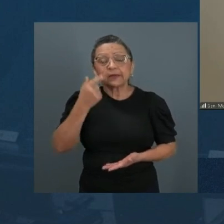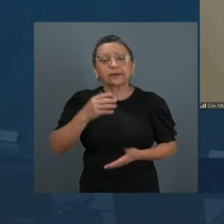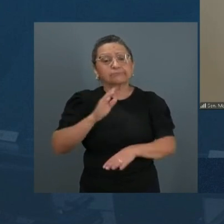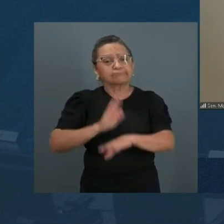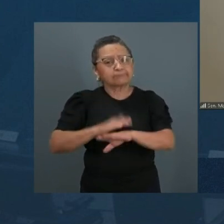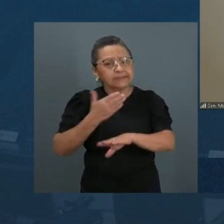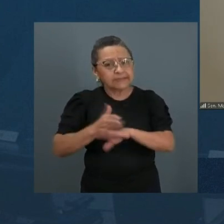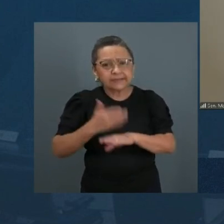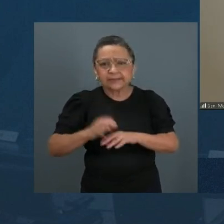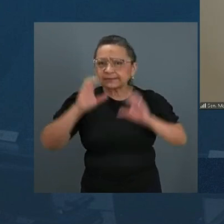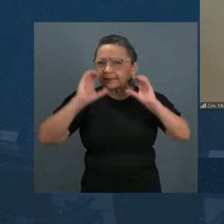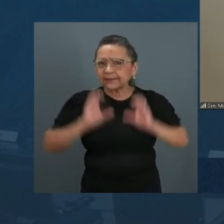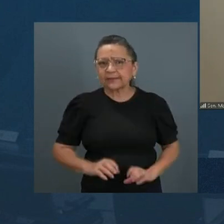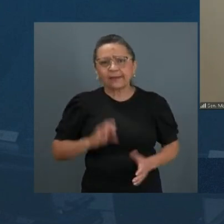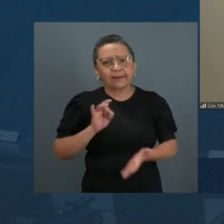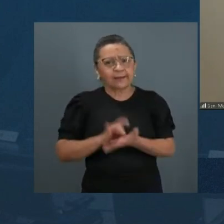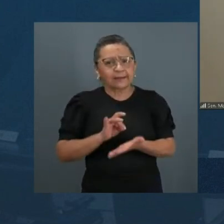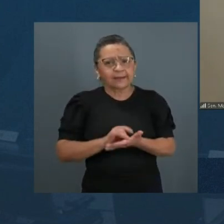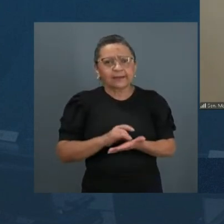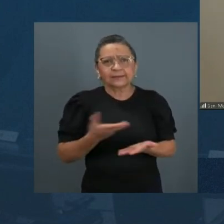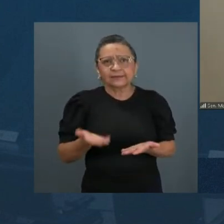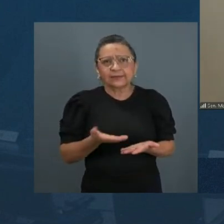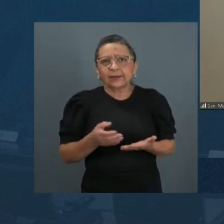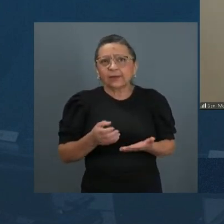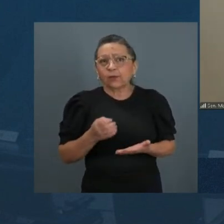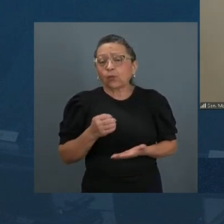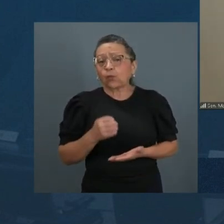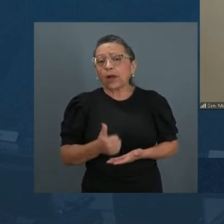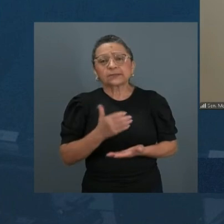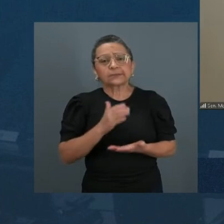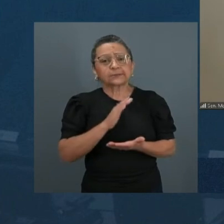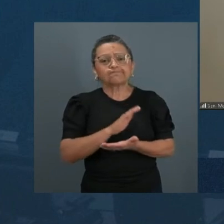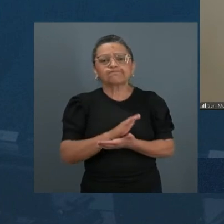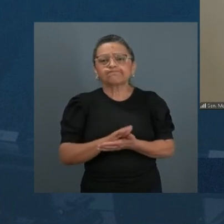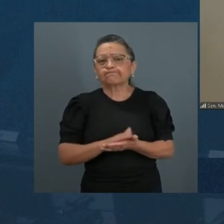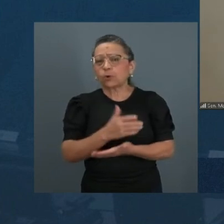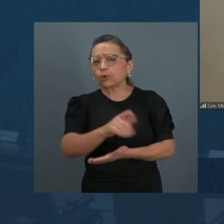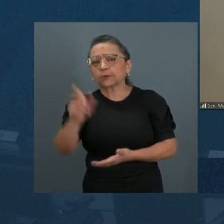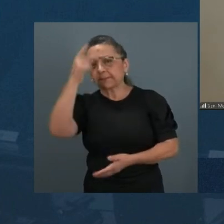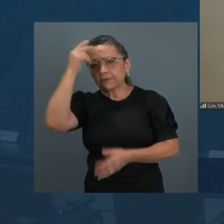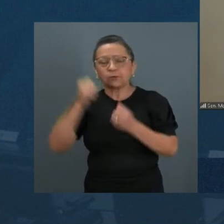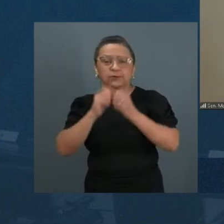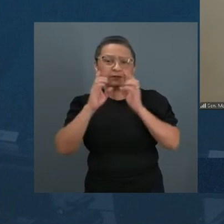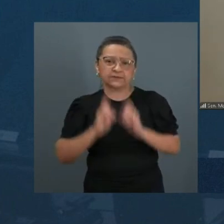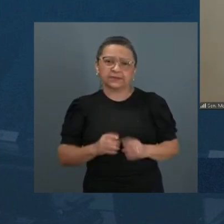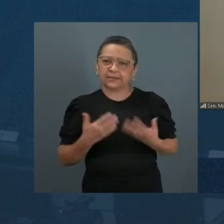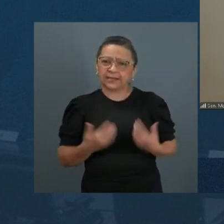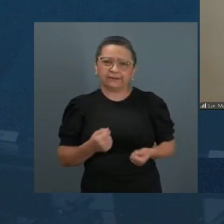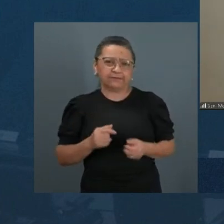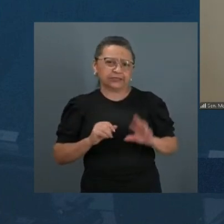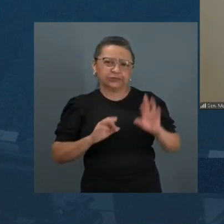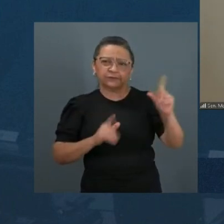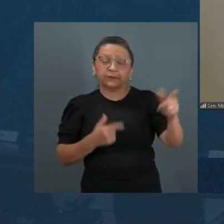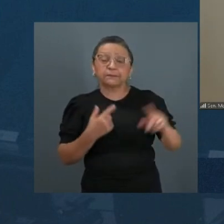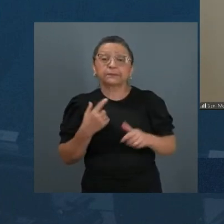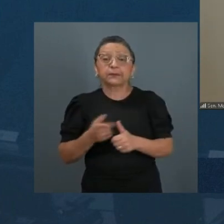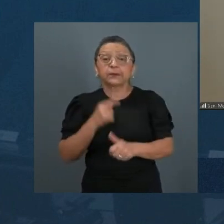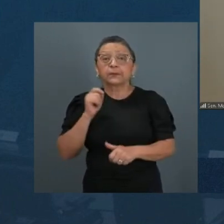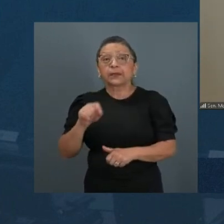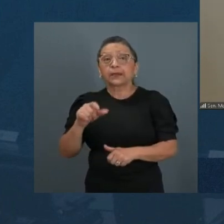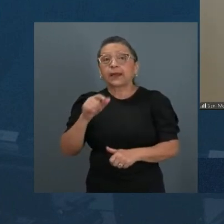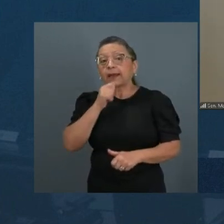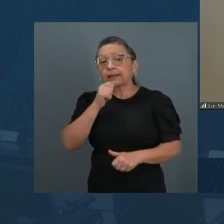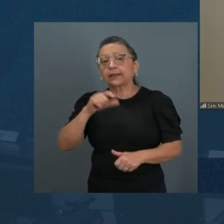cidadania. E é a realidade de quase nenhuma pessoa com deficiência leve. Primeiro porque existe ainda